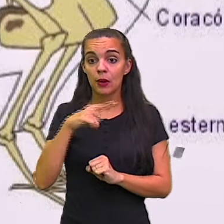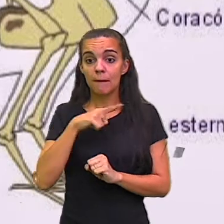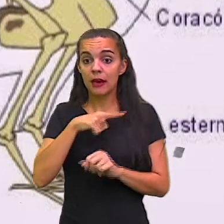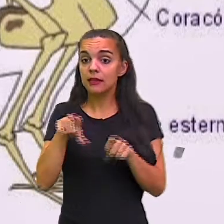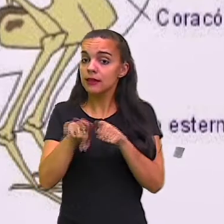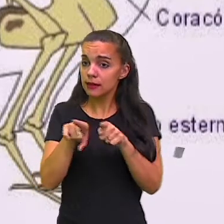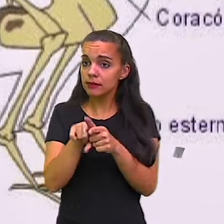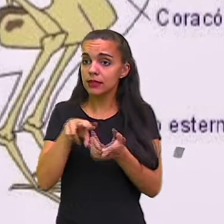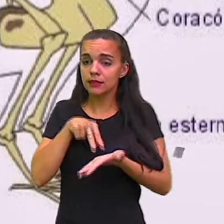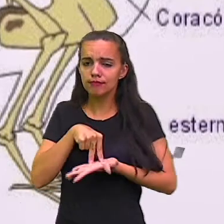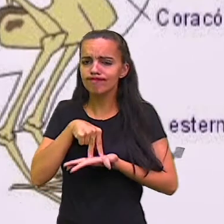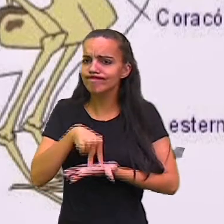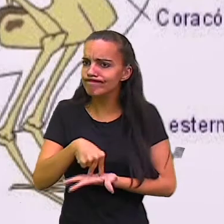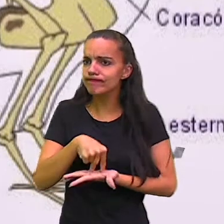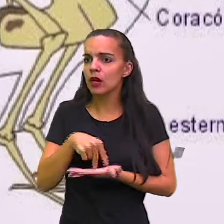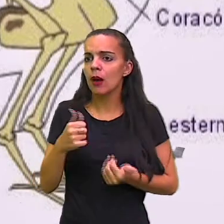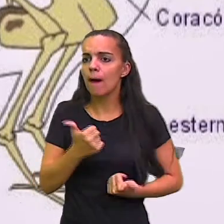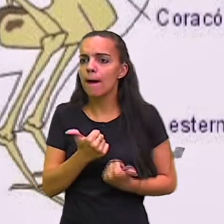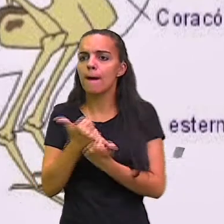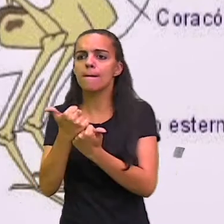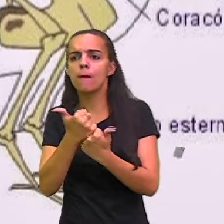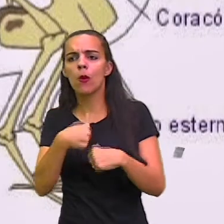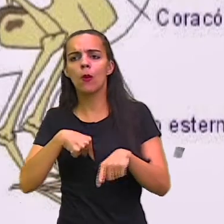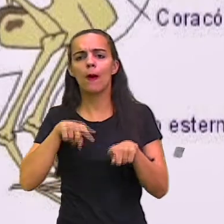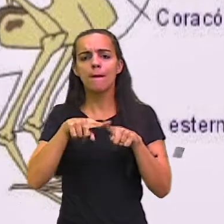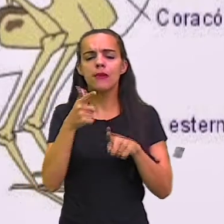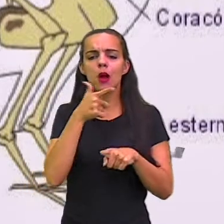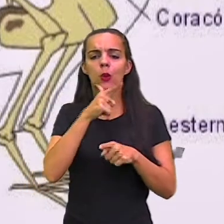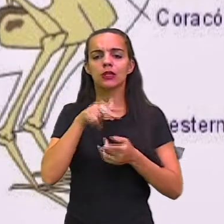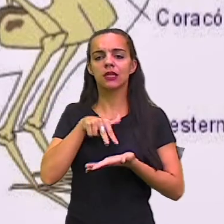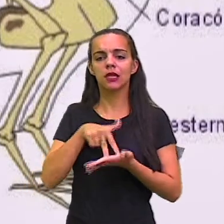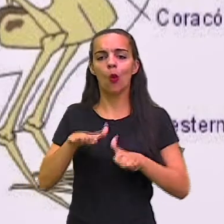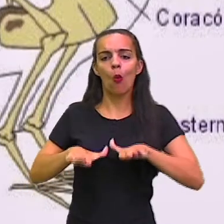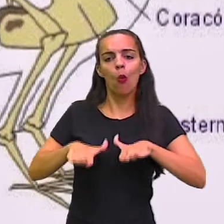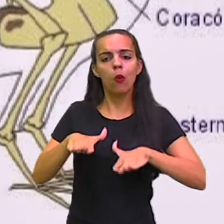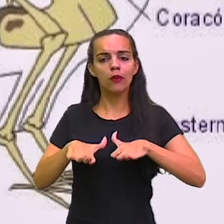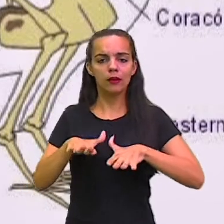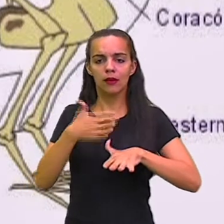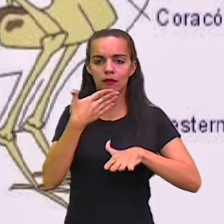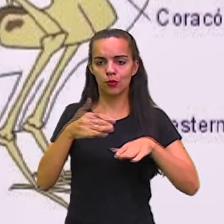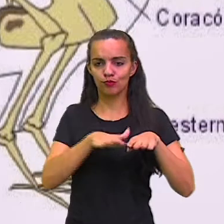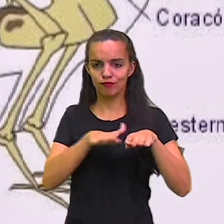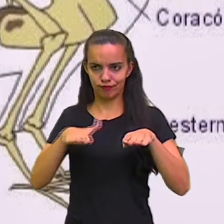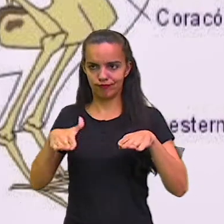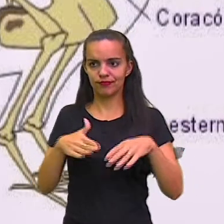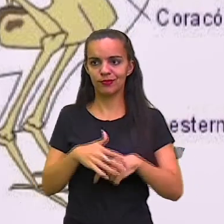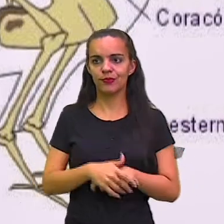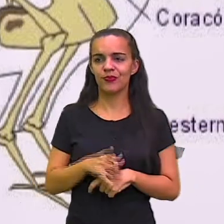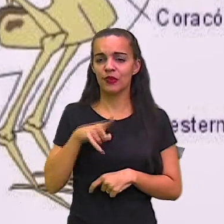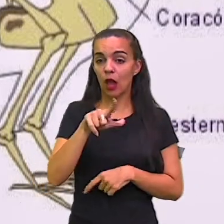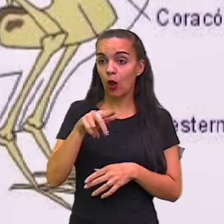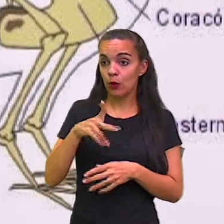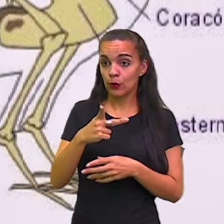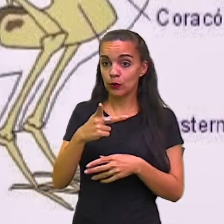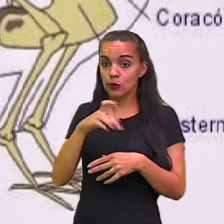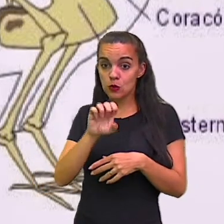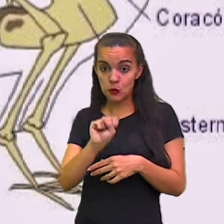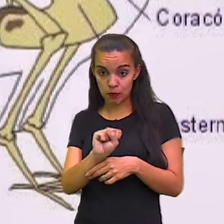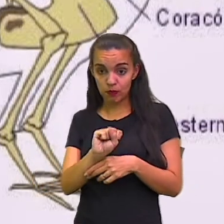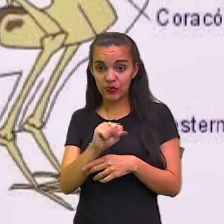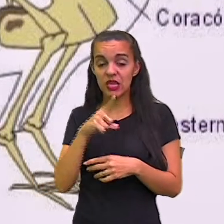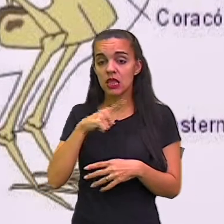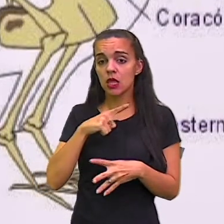o apoio para melhorar o equilíbrio no momento da alimentação os pés tem